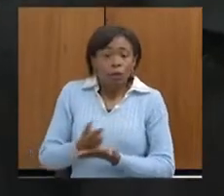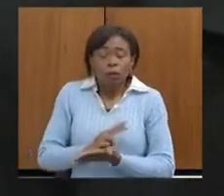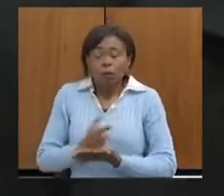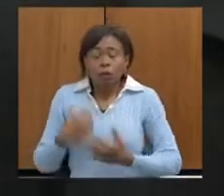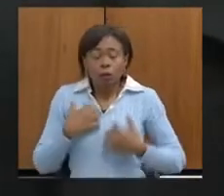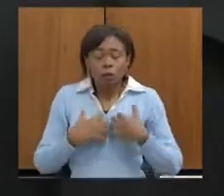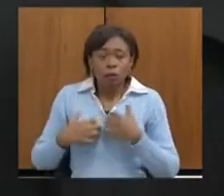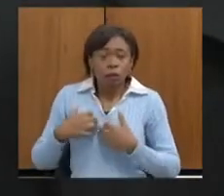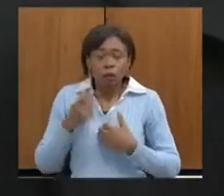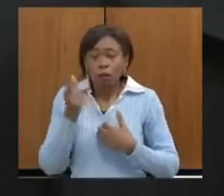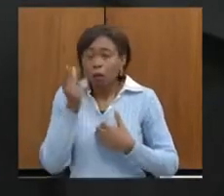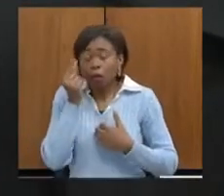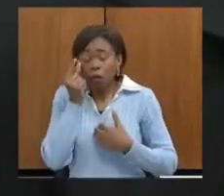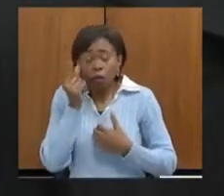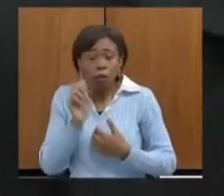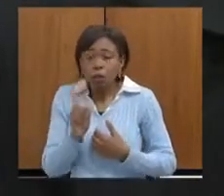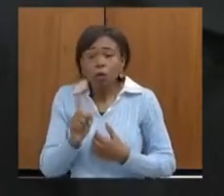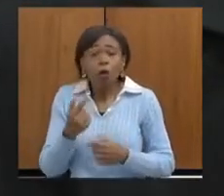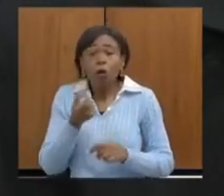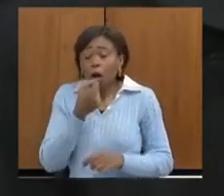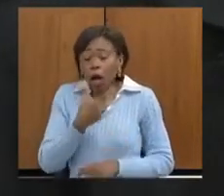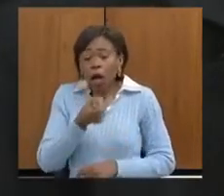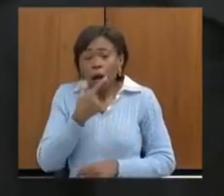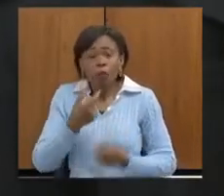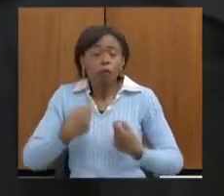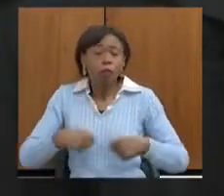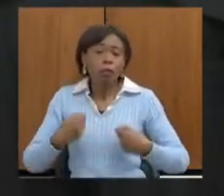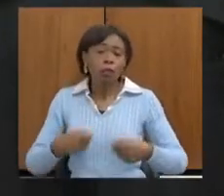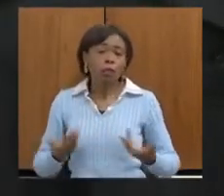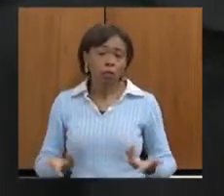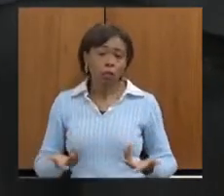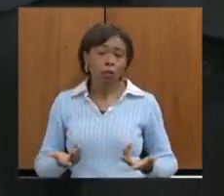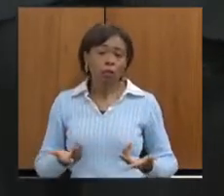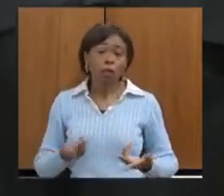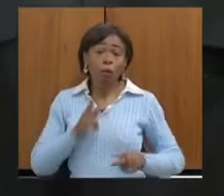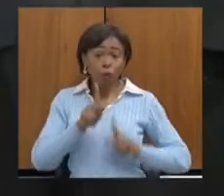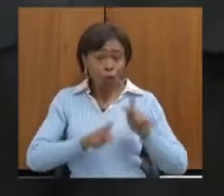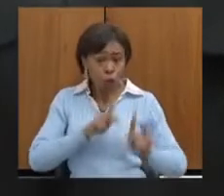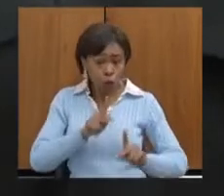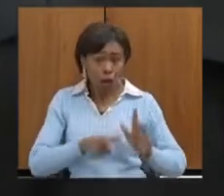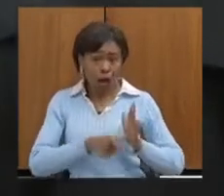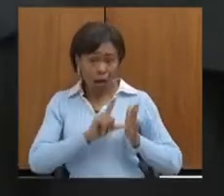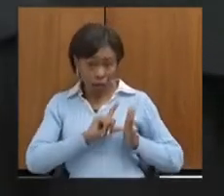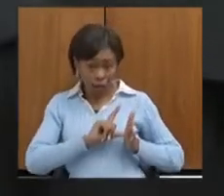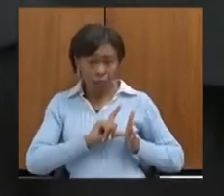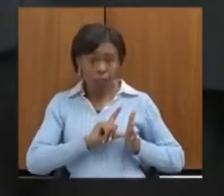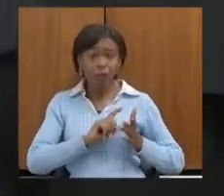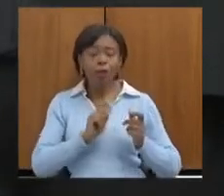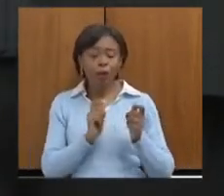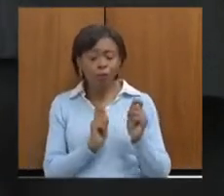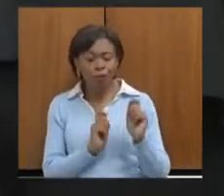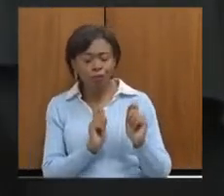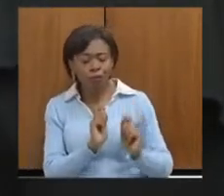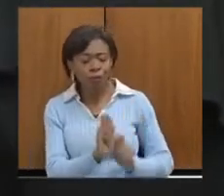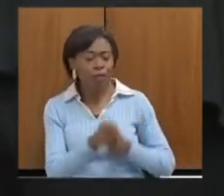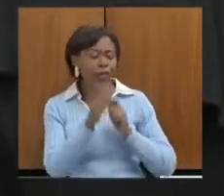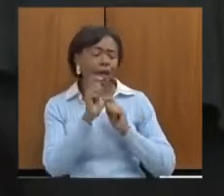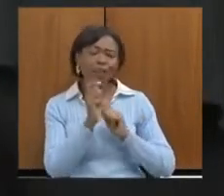é pessoas que se pescavam para manter a saúde mental que